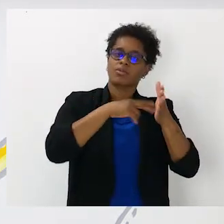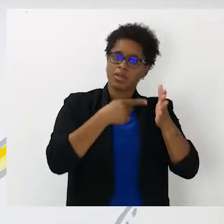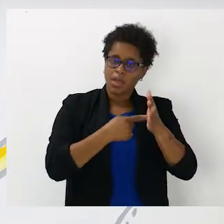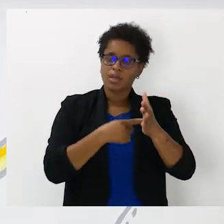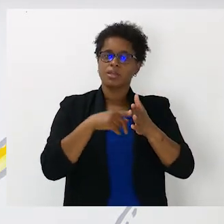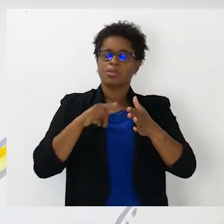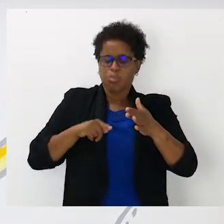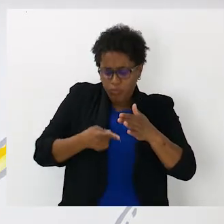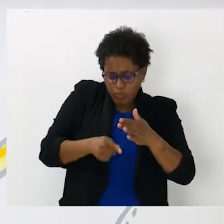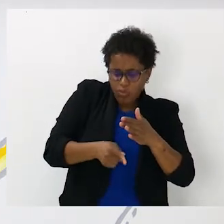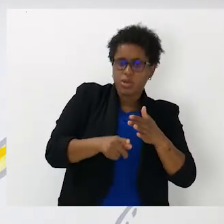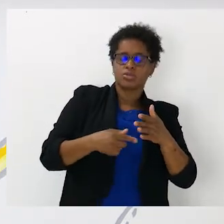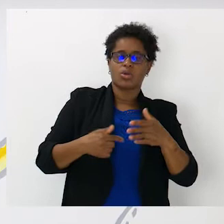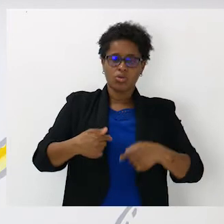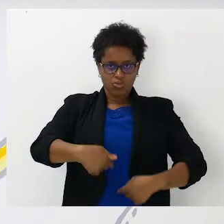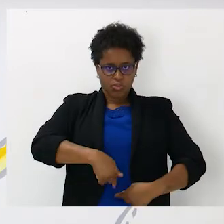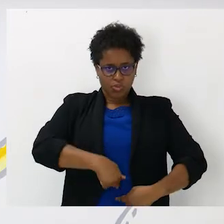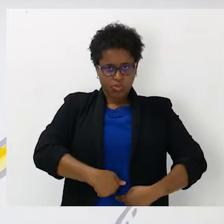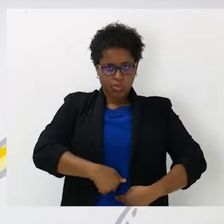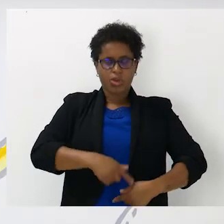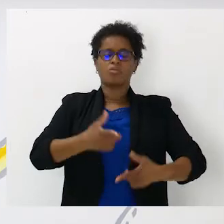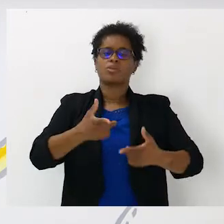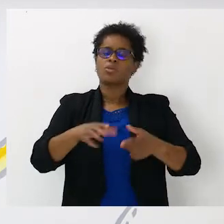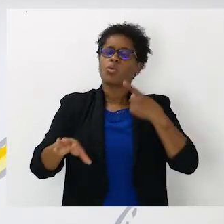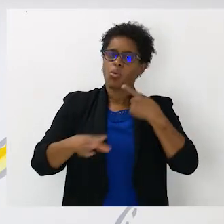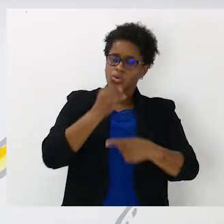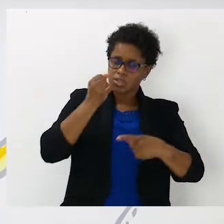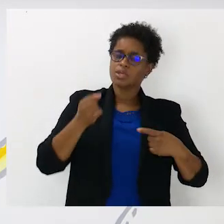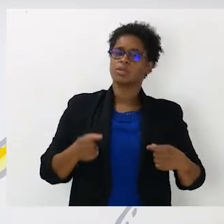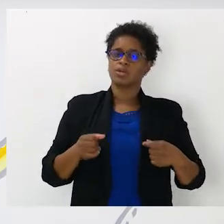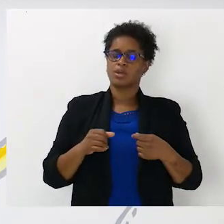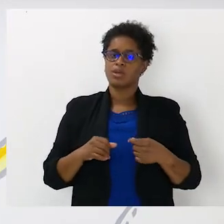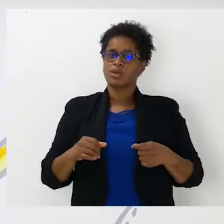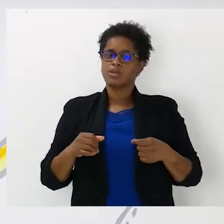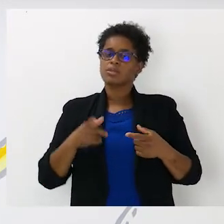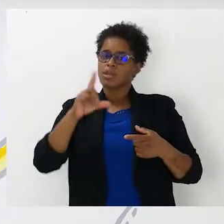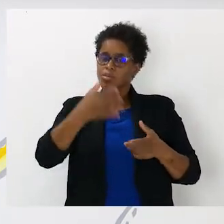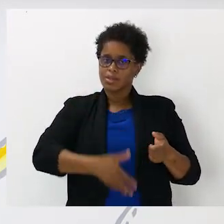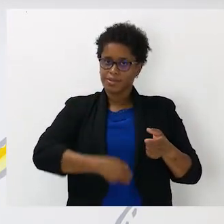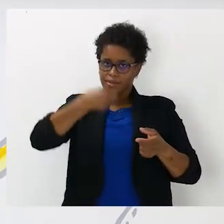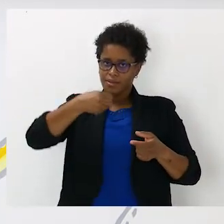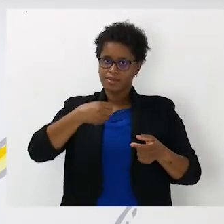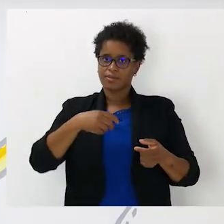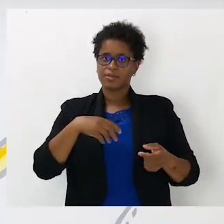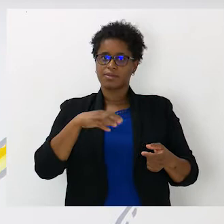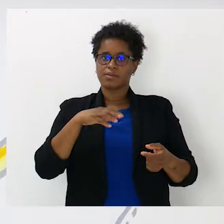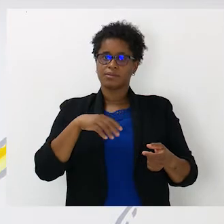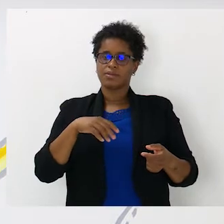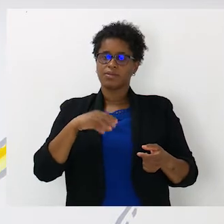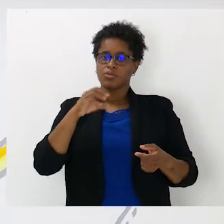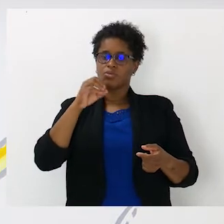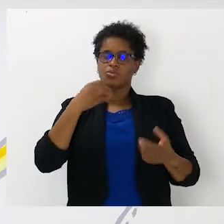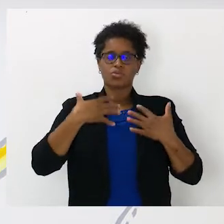perfuração no abdômen conseguiam extrair as vísceras, ou seja,